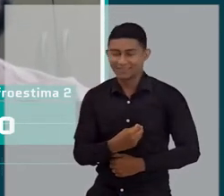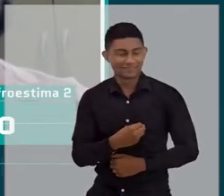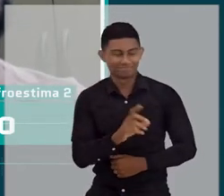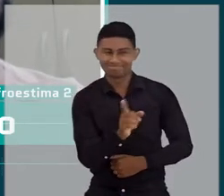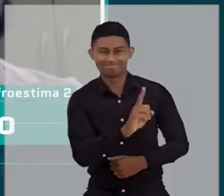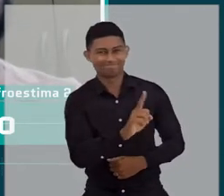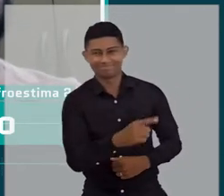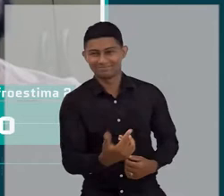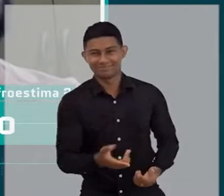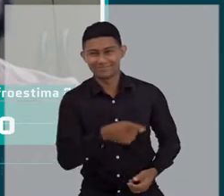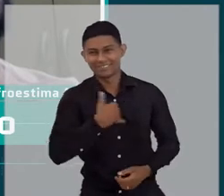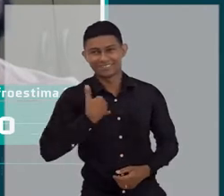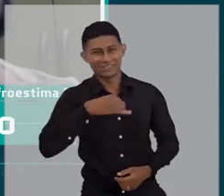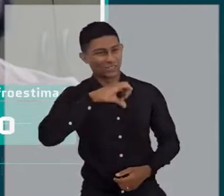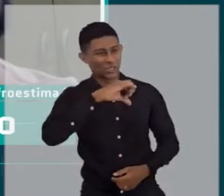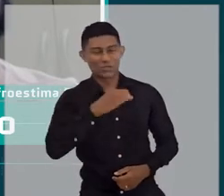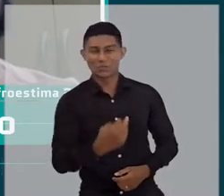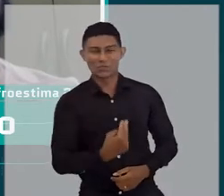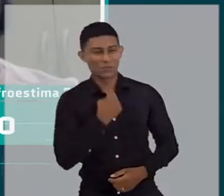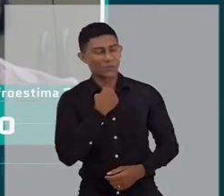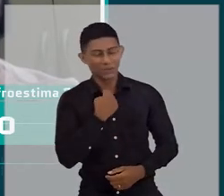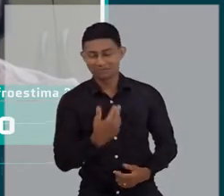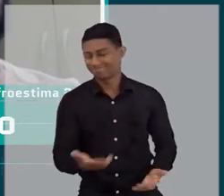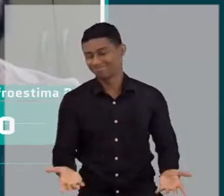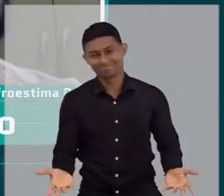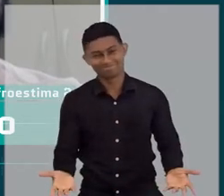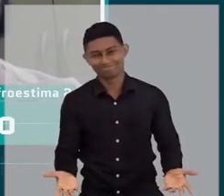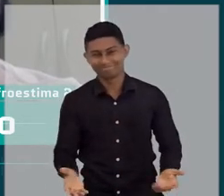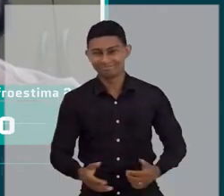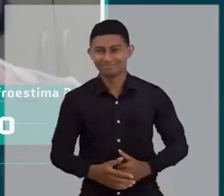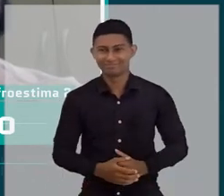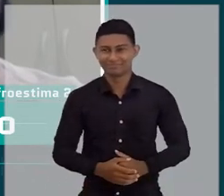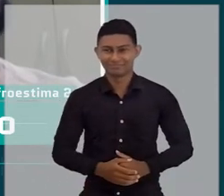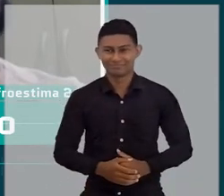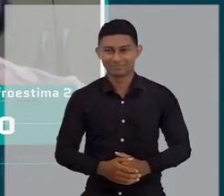filha não dá pra ser, gato. Não dá pra você ter fim com o maior de anos. Presta atenção.